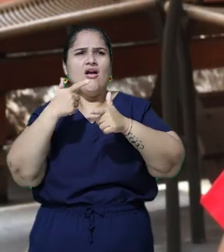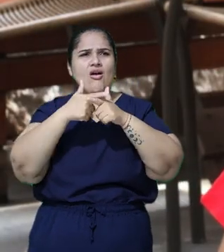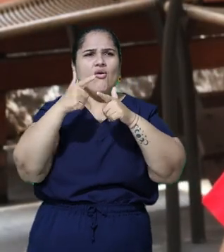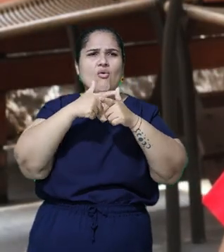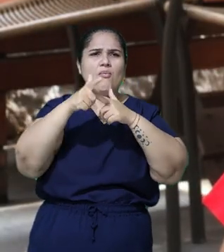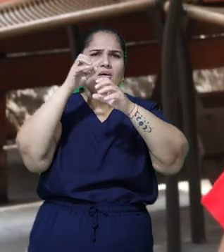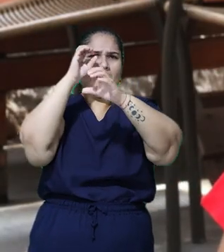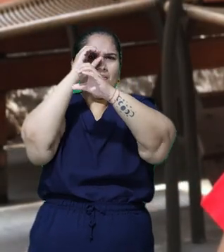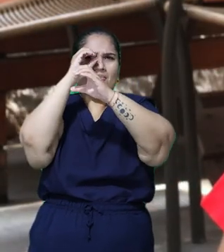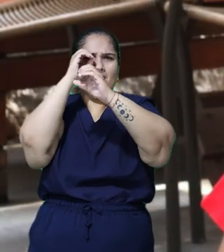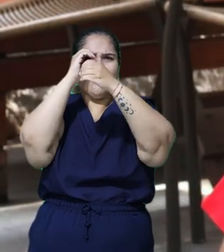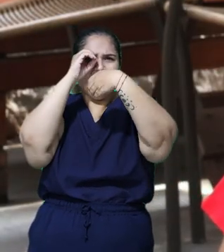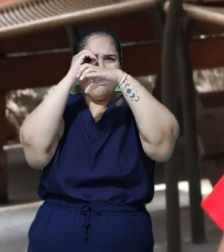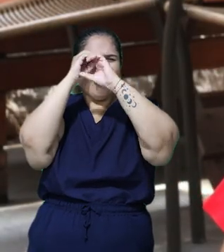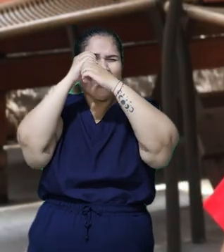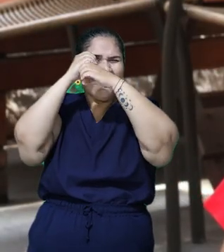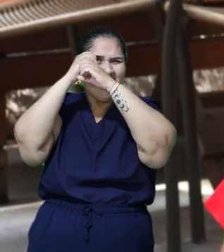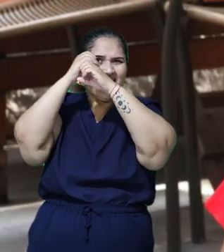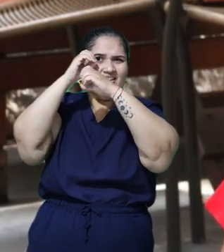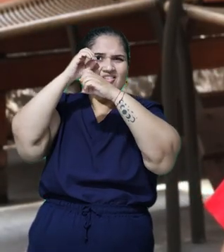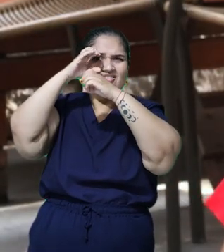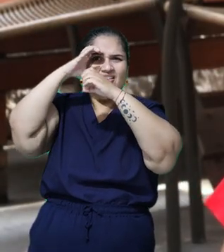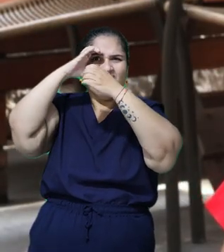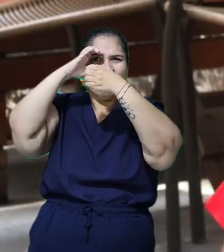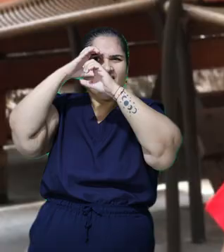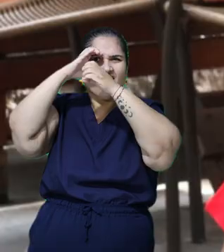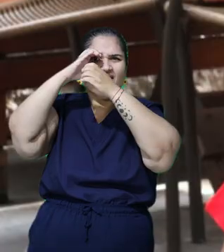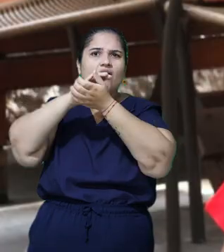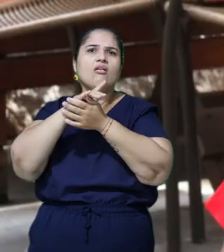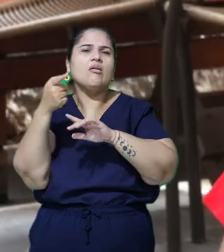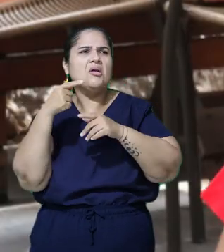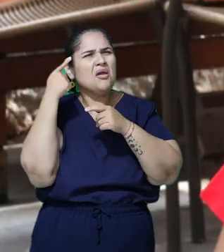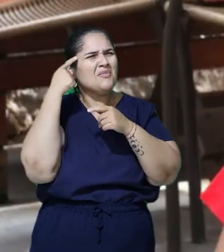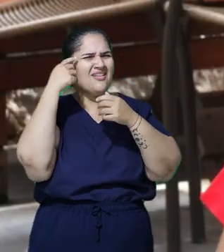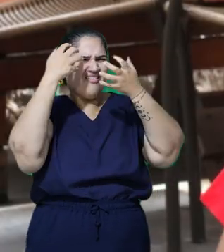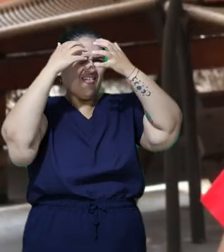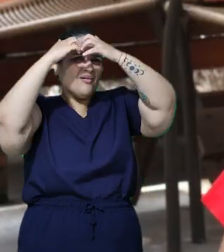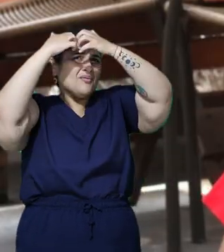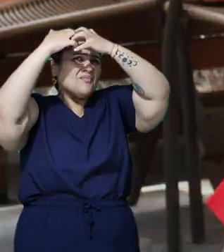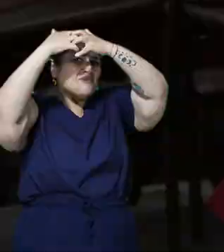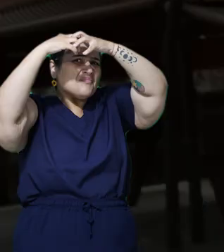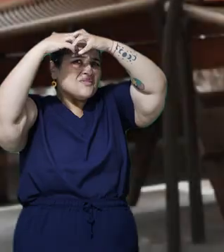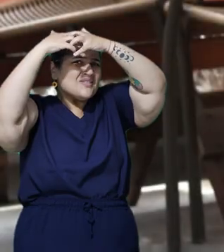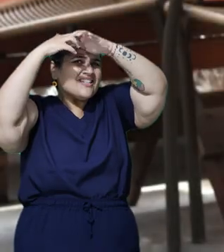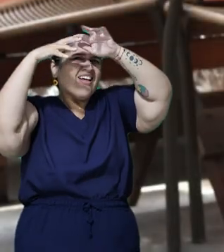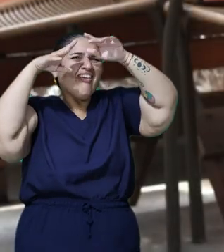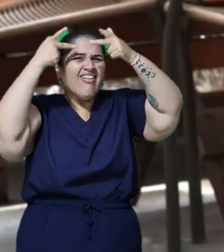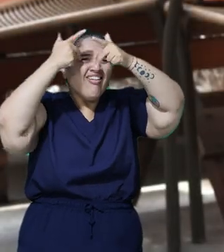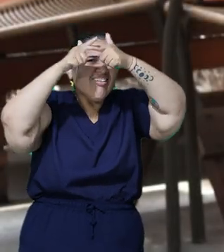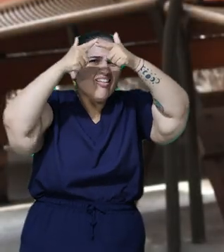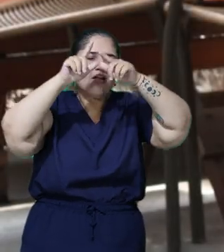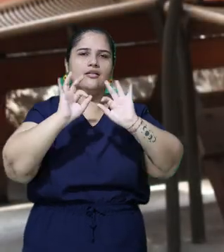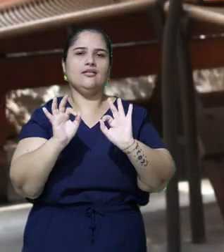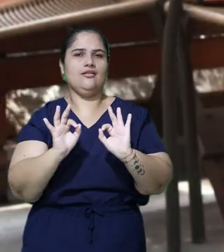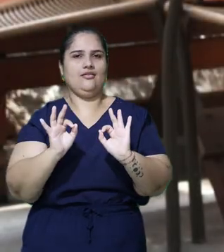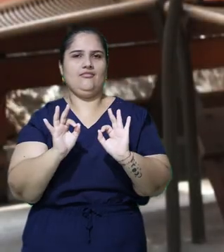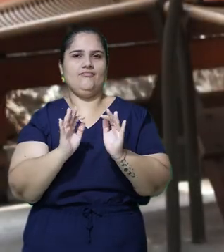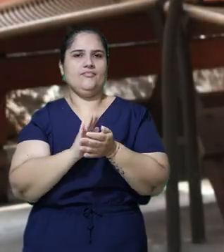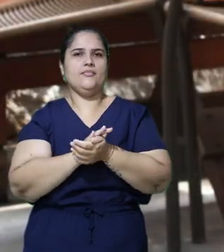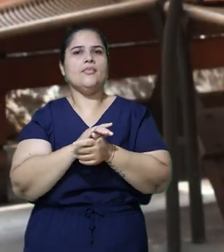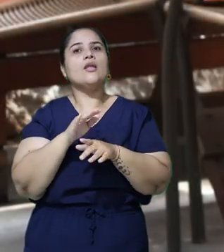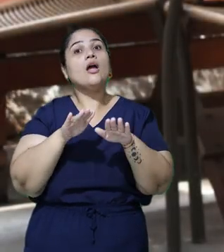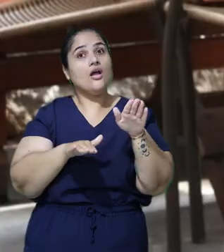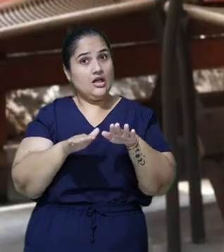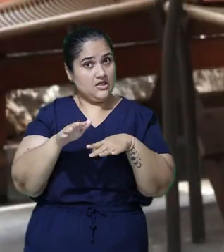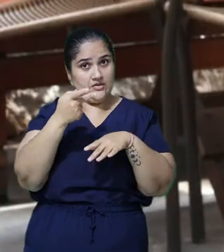muita enxaqueca, achava que estava com alguma coisa no cérebro, né? Um tumor, não sei. Às vezes as pessoas elas tentam ter um